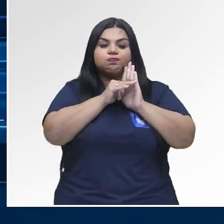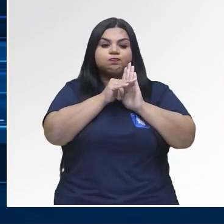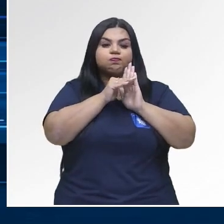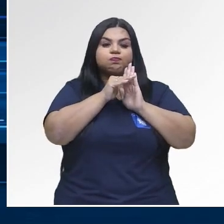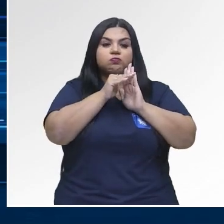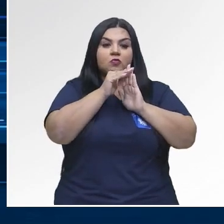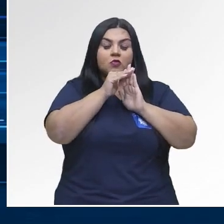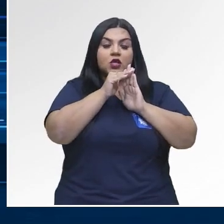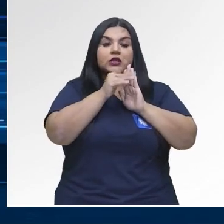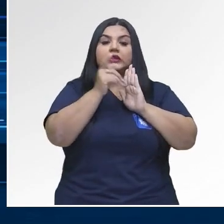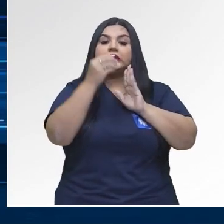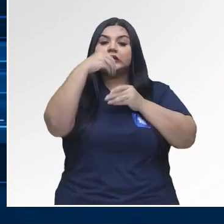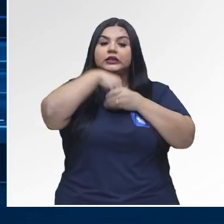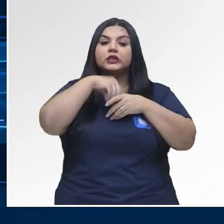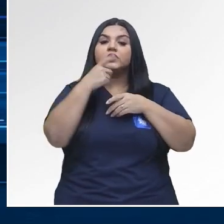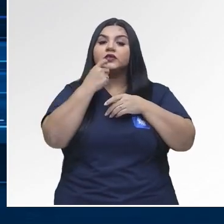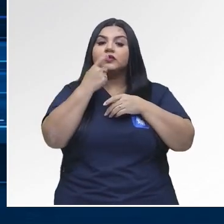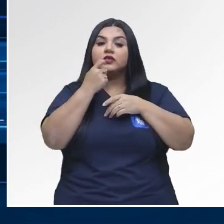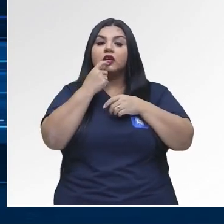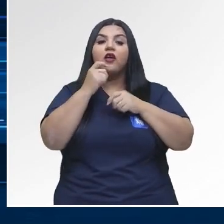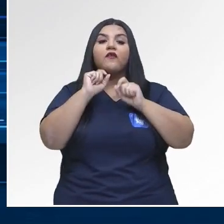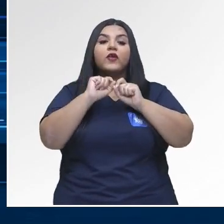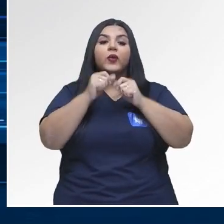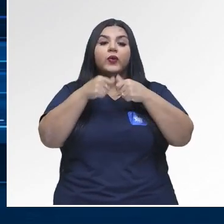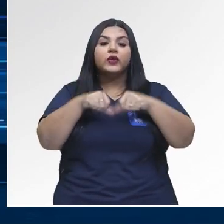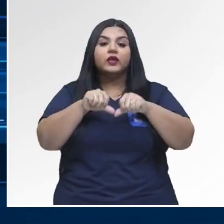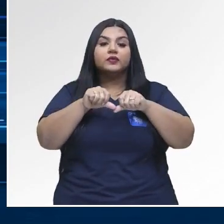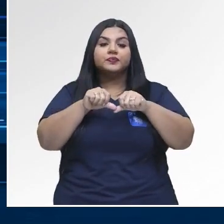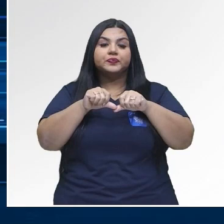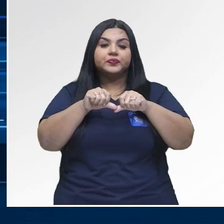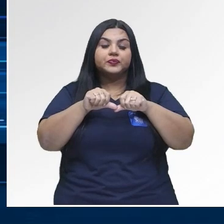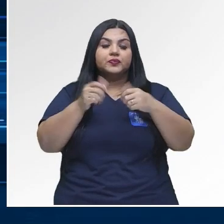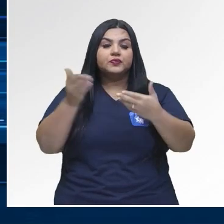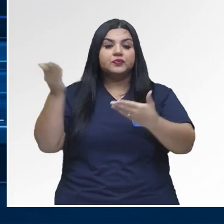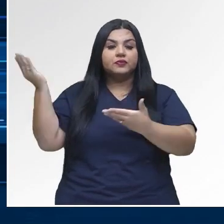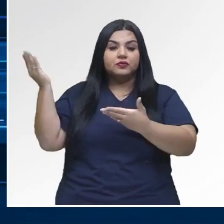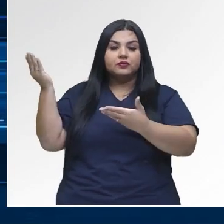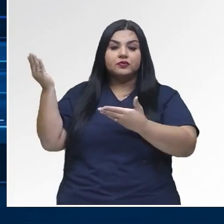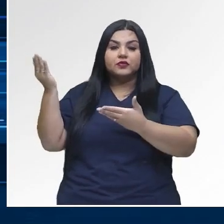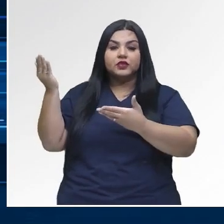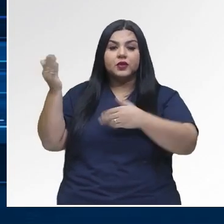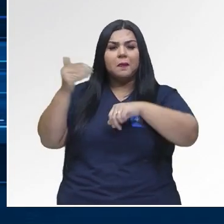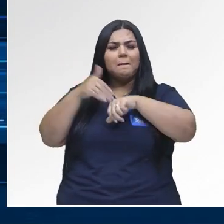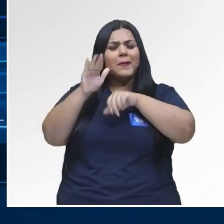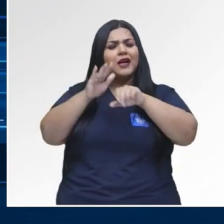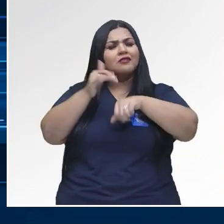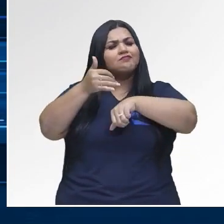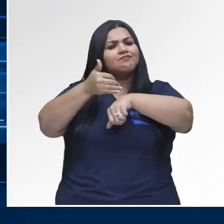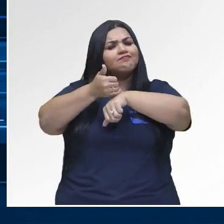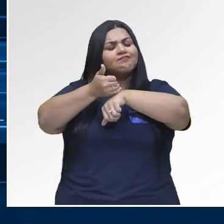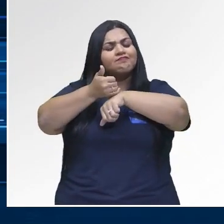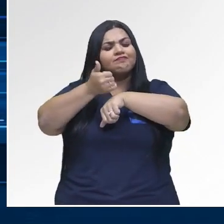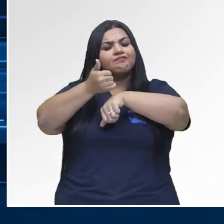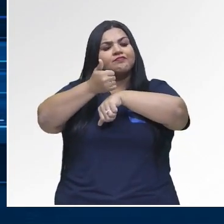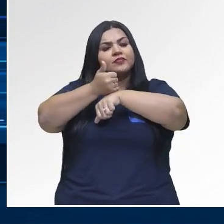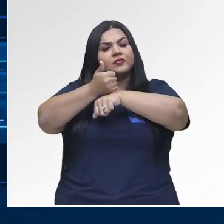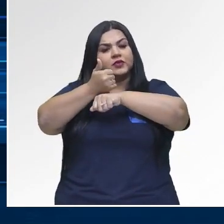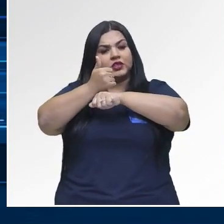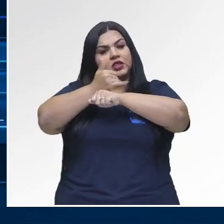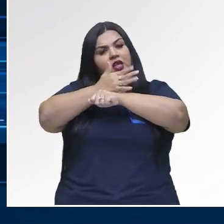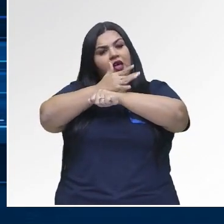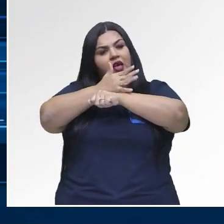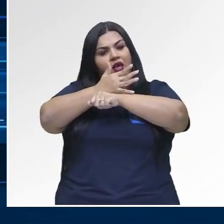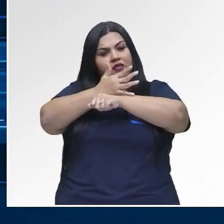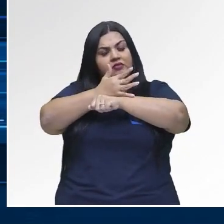no sangue e aí o meu sangue fica o quê? Mais ácido, tá? E